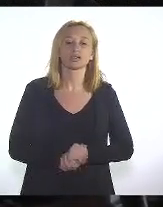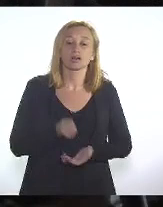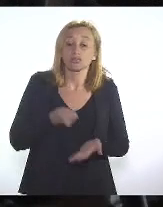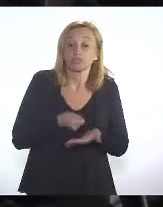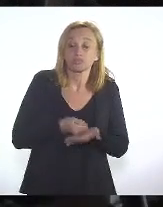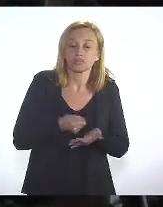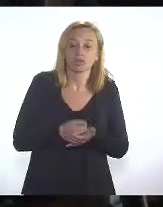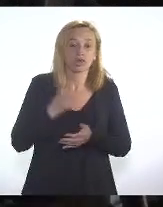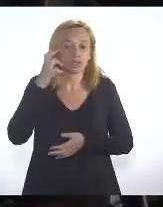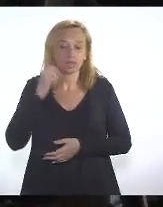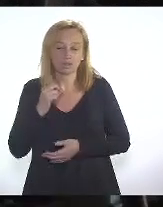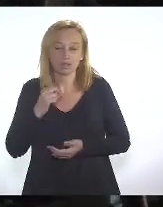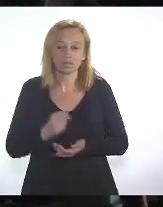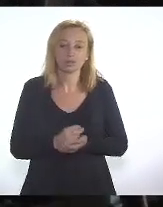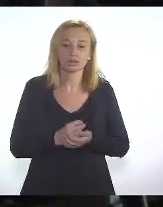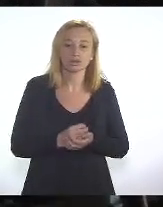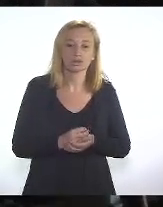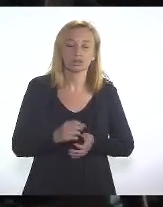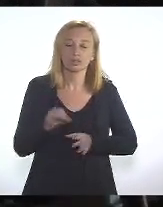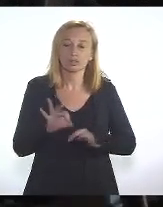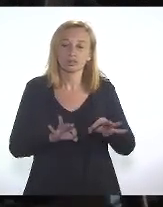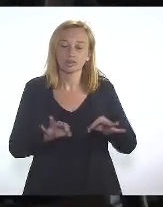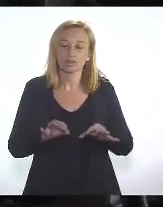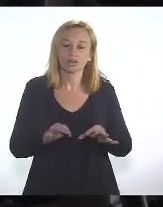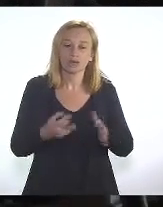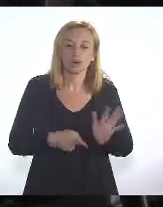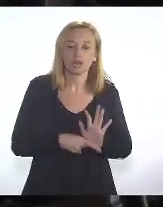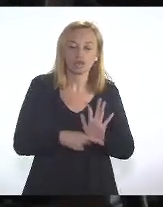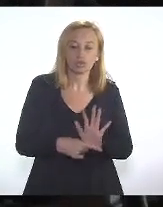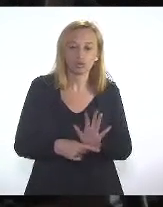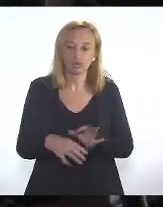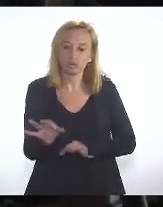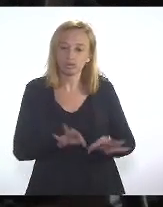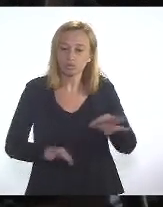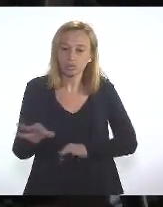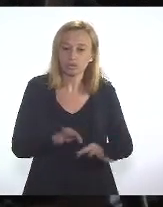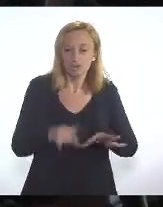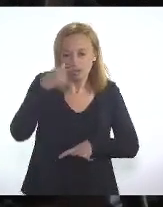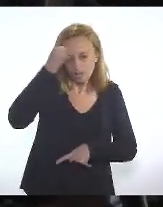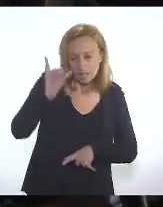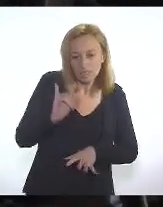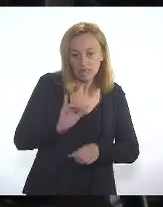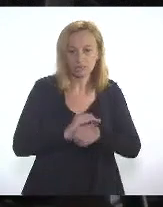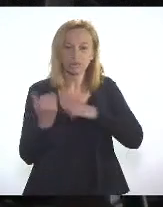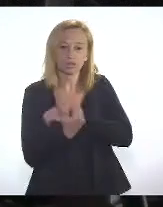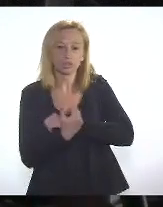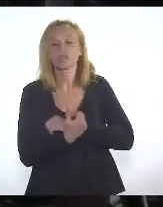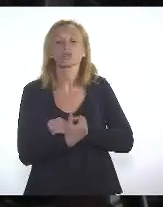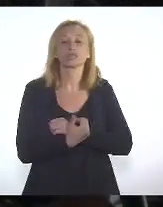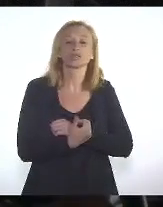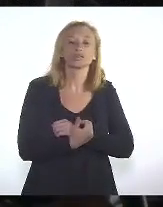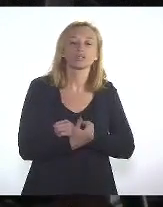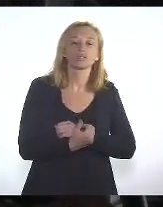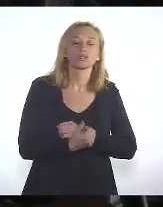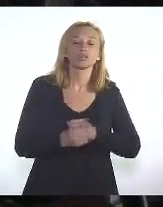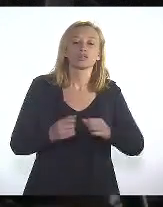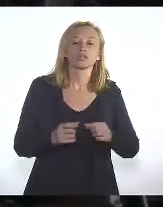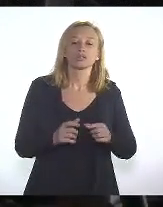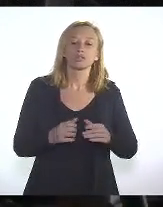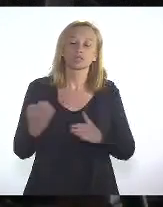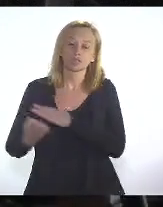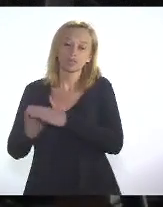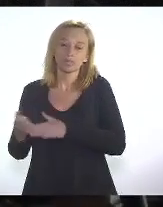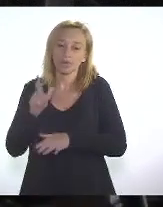obrigatoriedade da adoção de plano emergencial para combate e prevenção do coronavírus Covid-19 pelas concessionárias de água e esgoto do Estado do Rio de